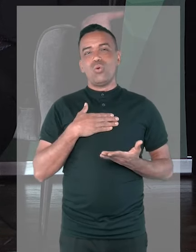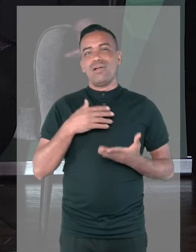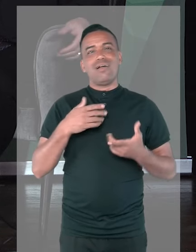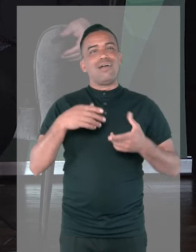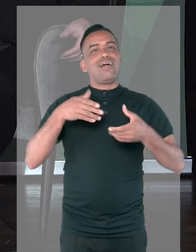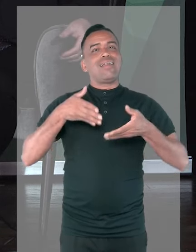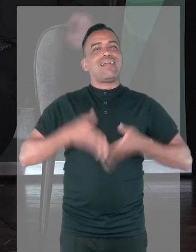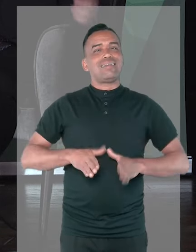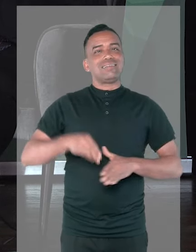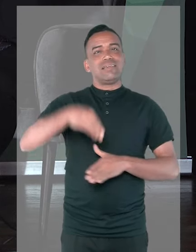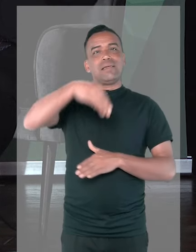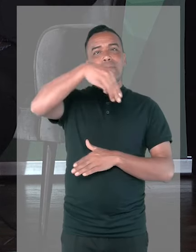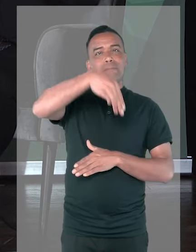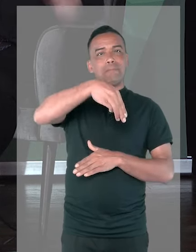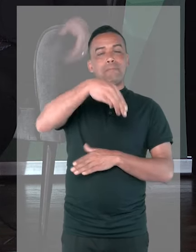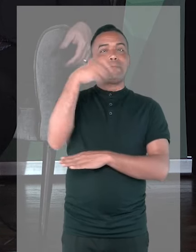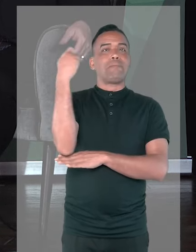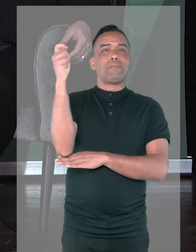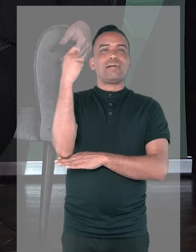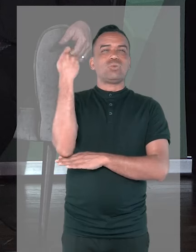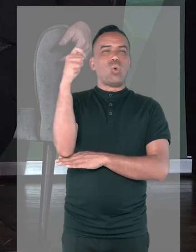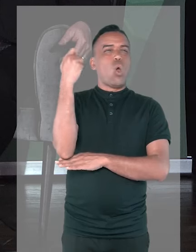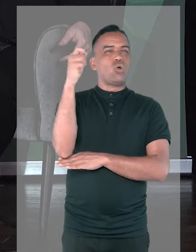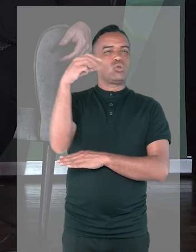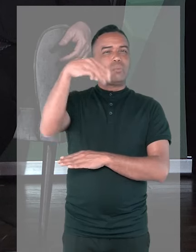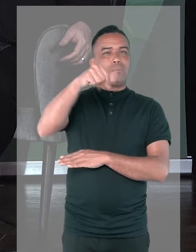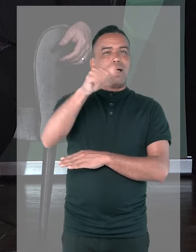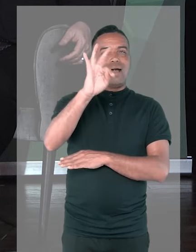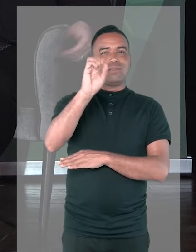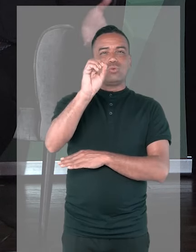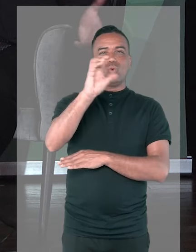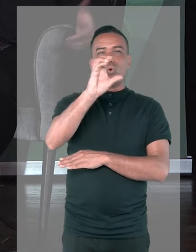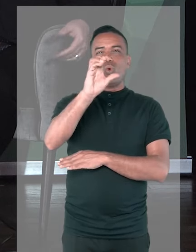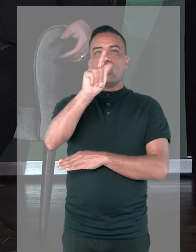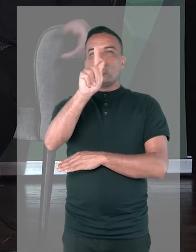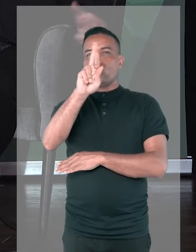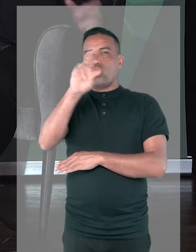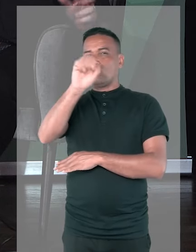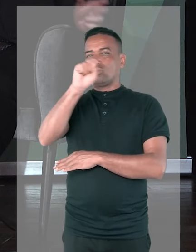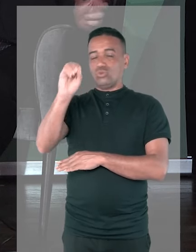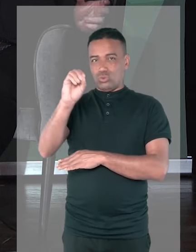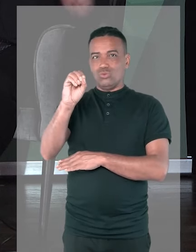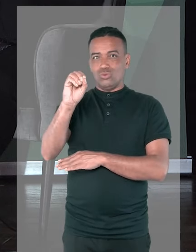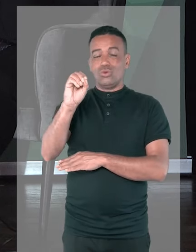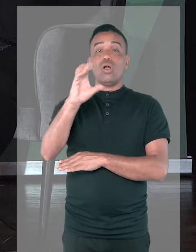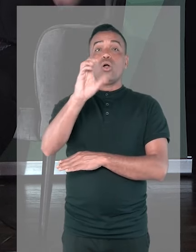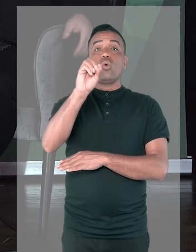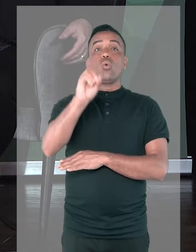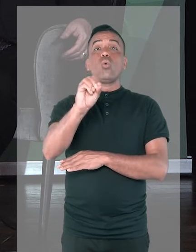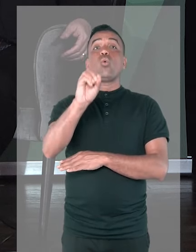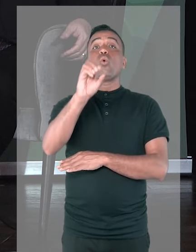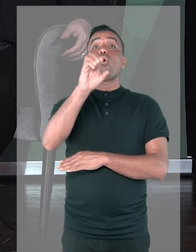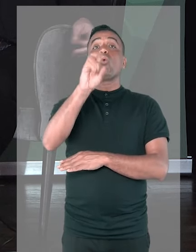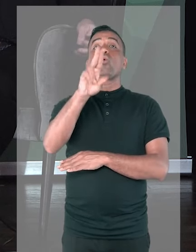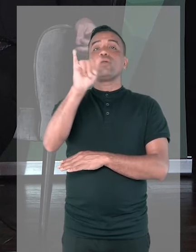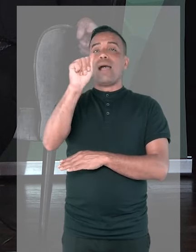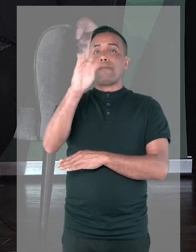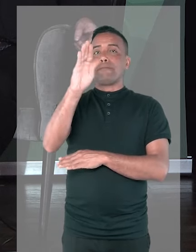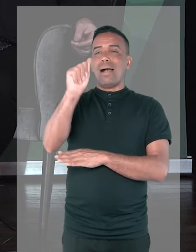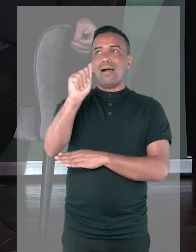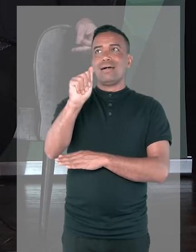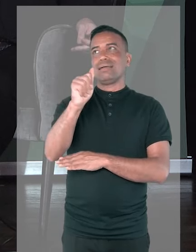Cuiabá, não em Curitiba, como no estado de Minas disse hoje, mas as palavras são parecidas, pelo menos numa sílaba, e essa